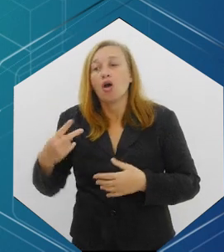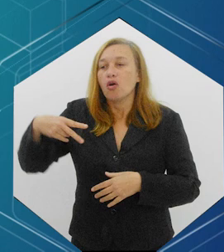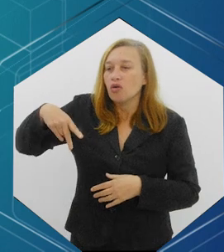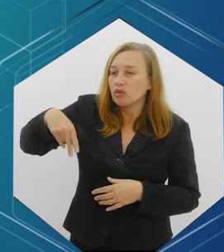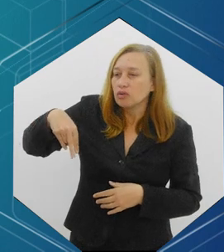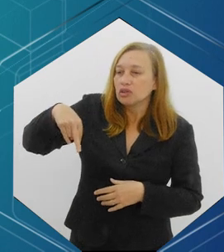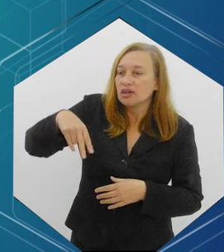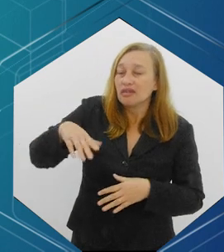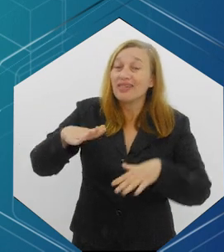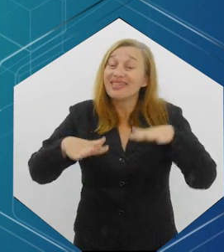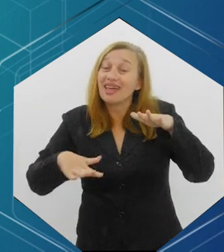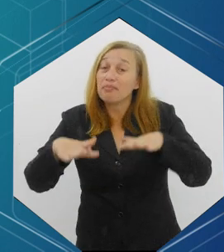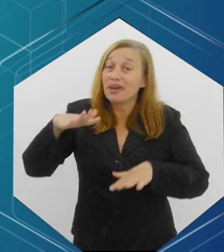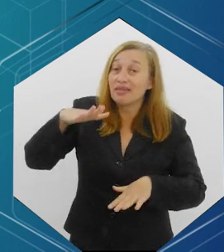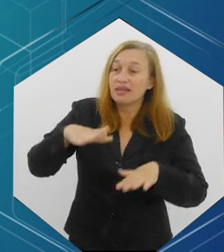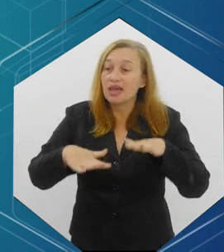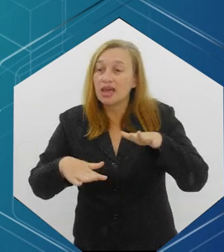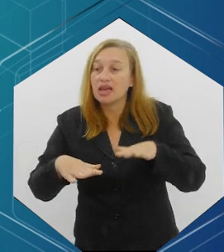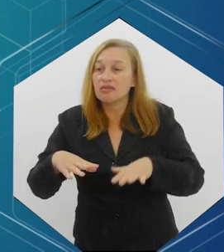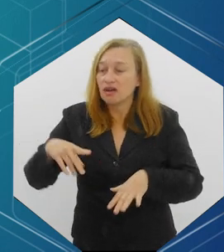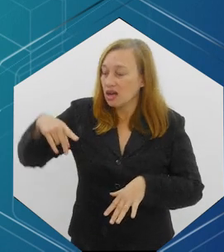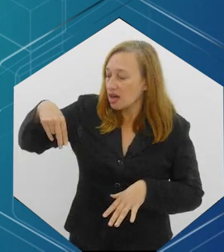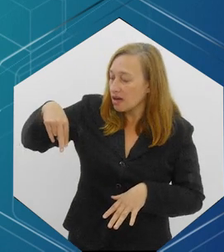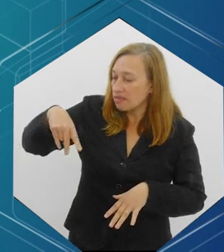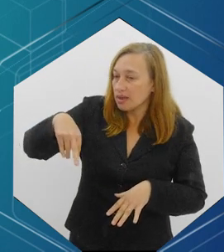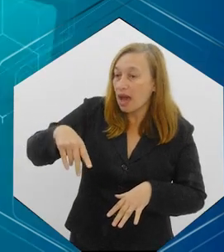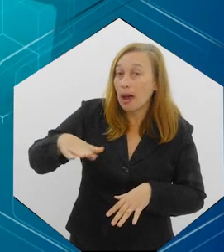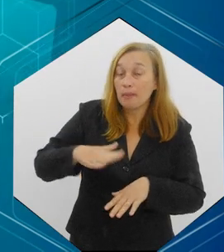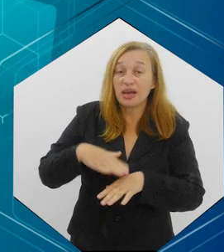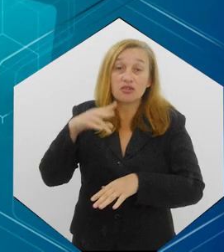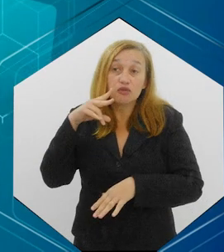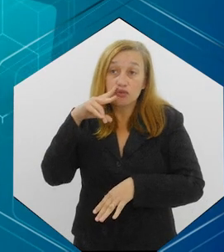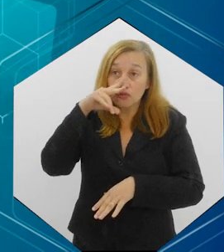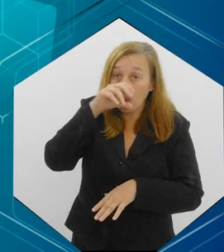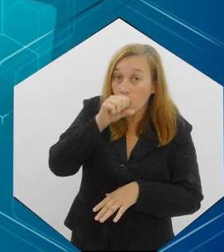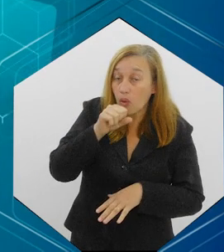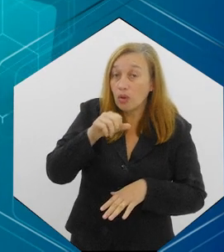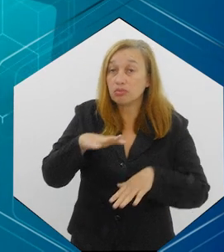uma marcha um pouquinho maior, dependendo da idade, se ele for um pouco mais jovem.